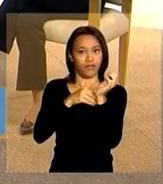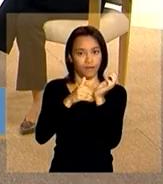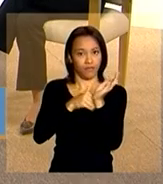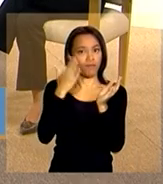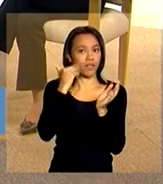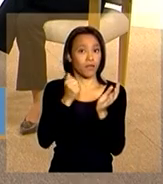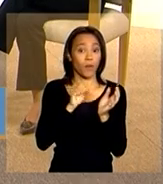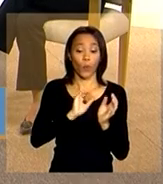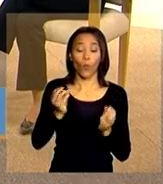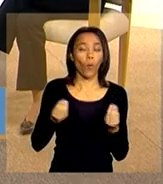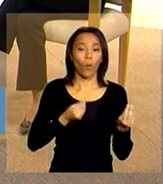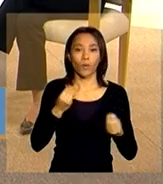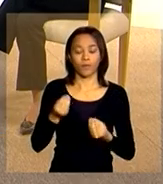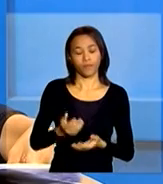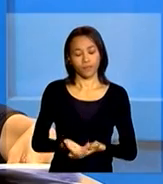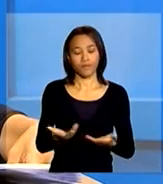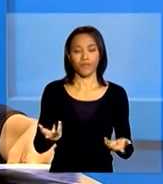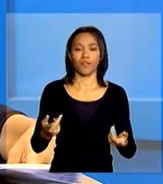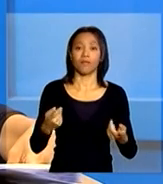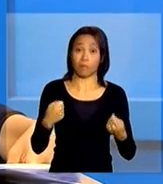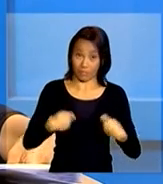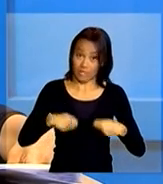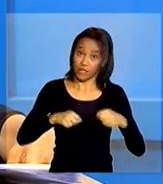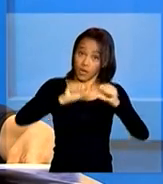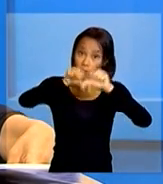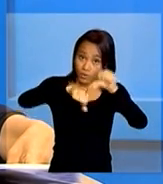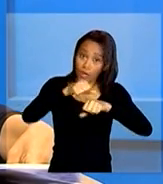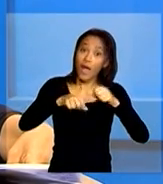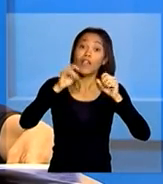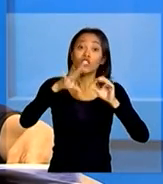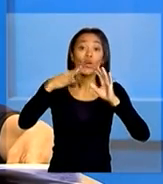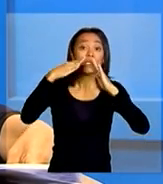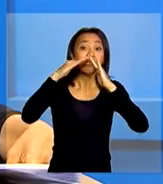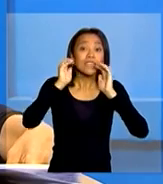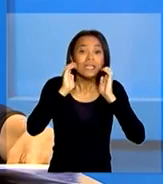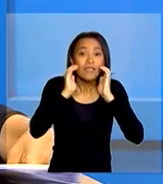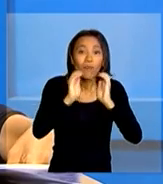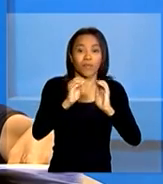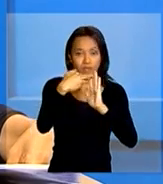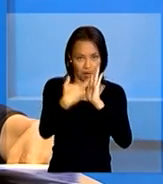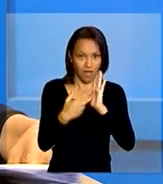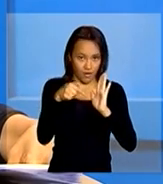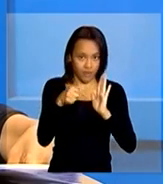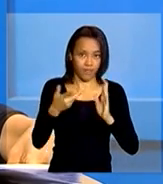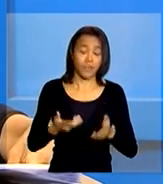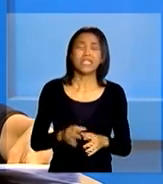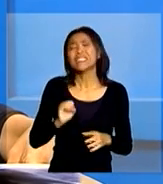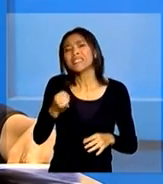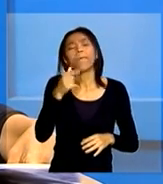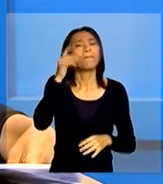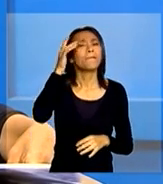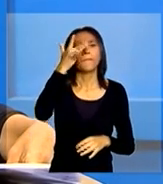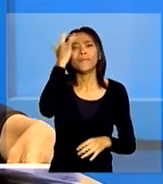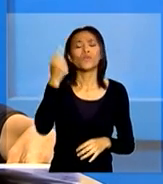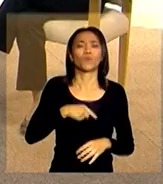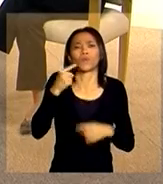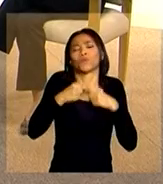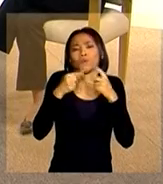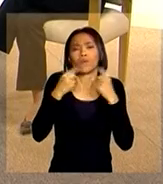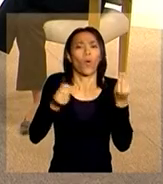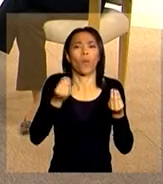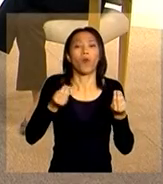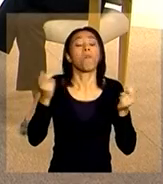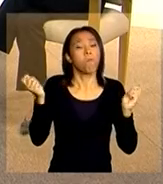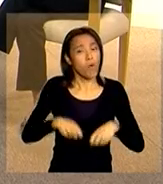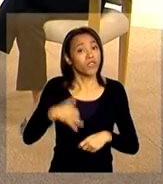cadastrado então ou seja tem como alterar é só seguir essa regrinha Sim e se a pessoa tiver alguma dúvida pode entrar em contato